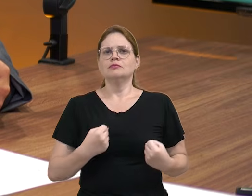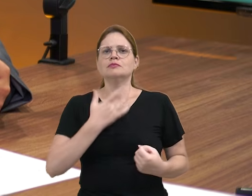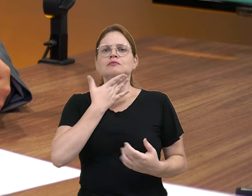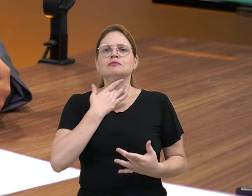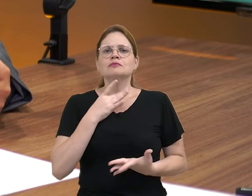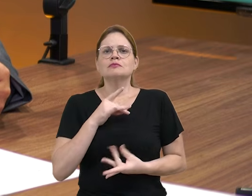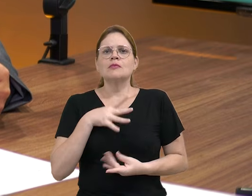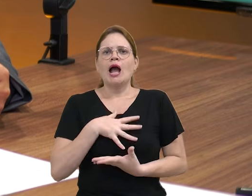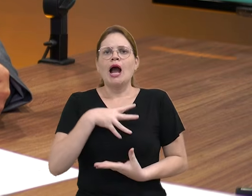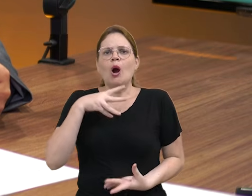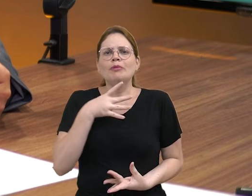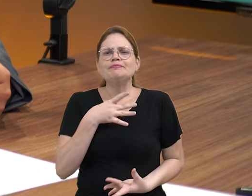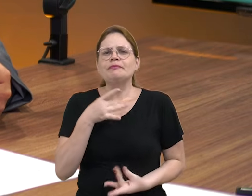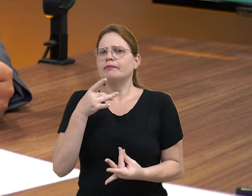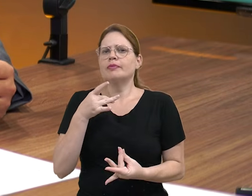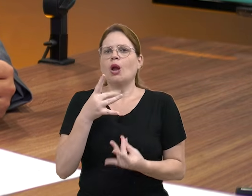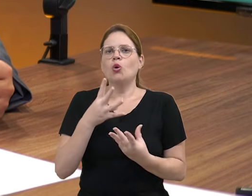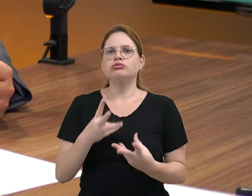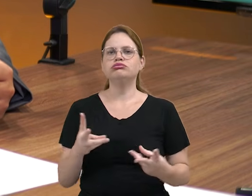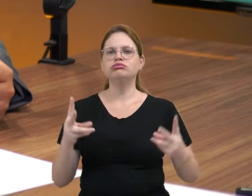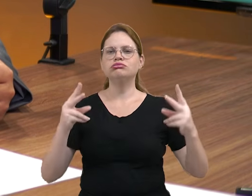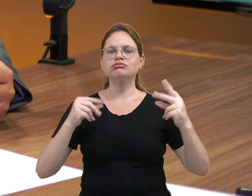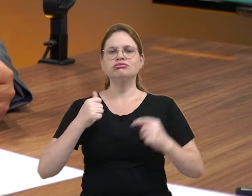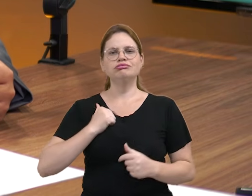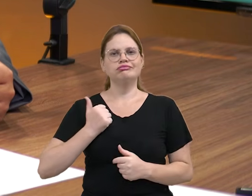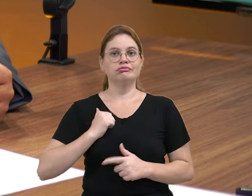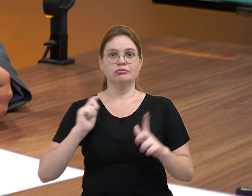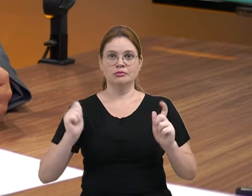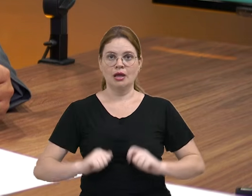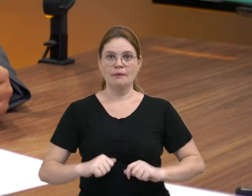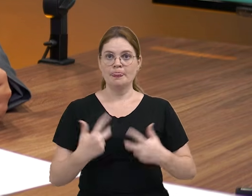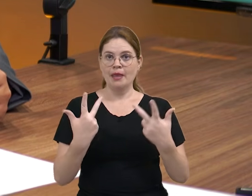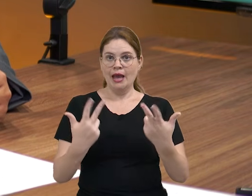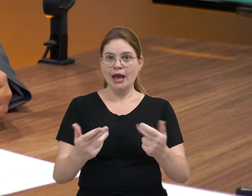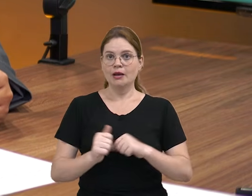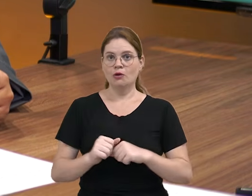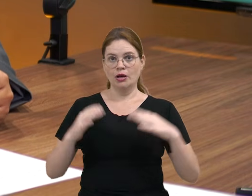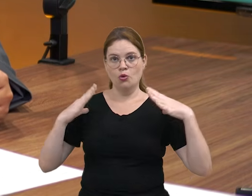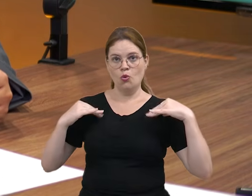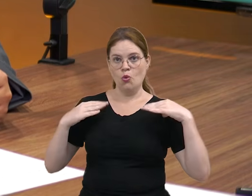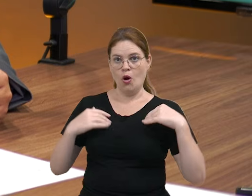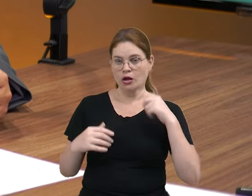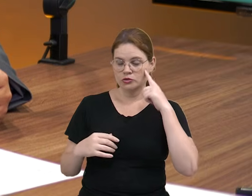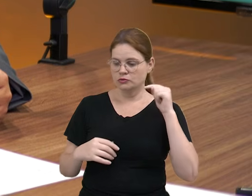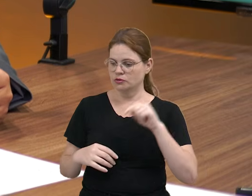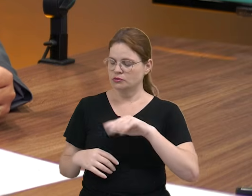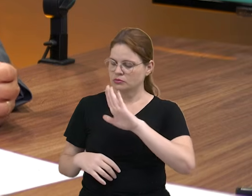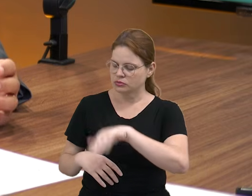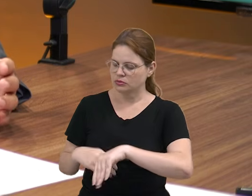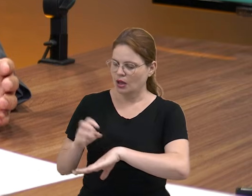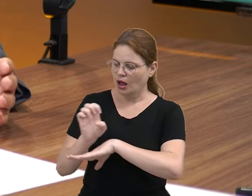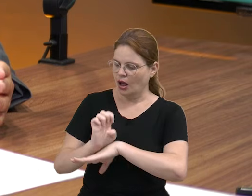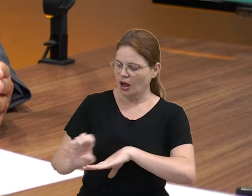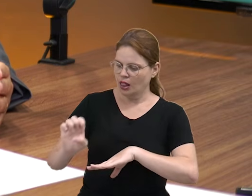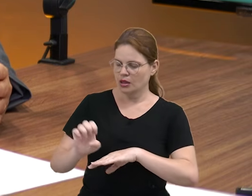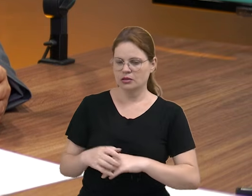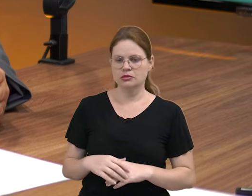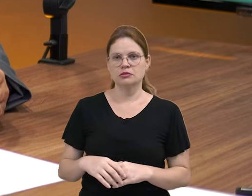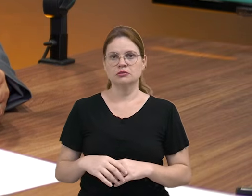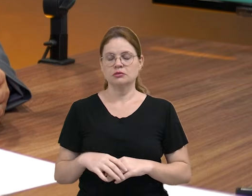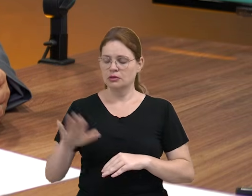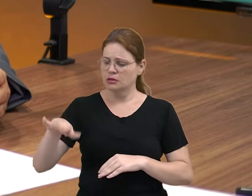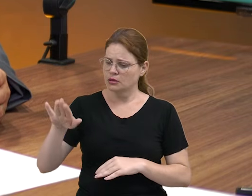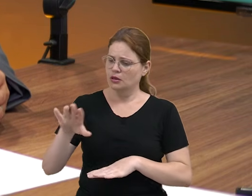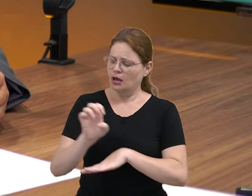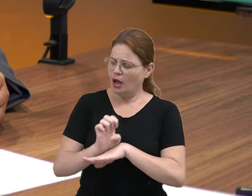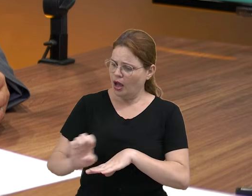ela nutre, ela sacia e ela coloca de pé. Quando o anjo tocou Elias viu o pão e a